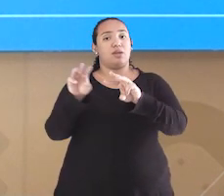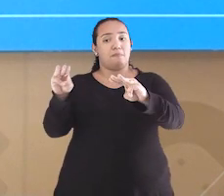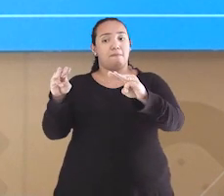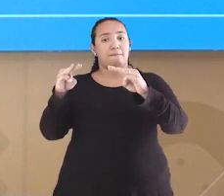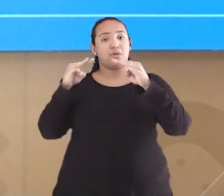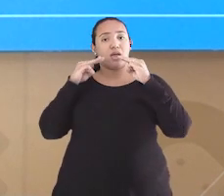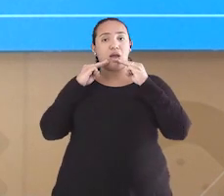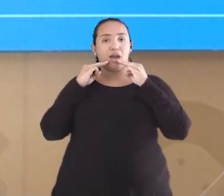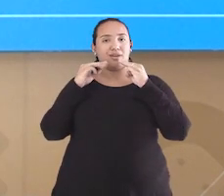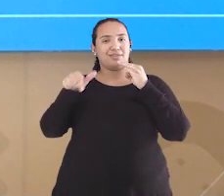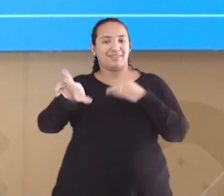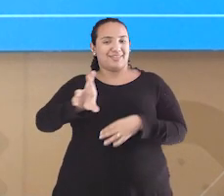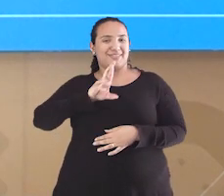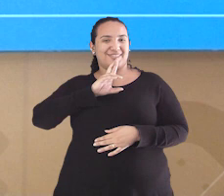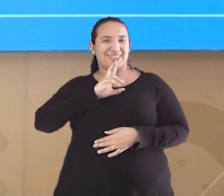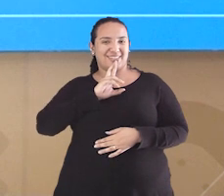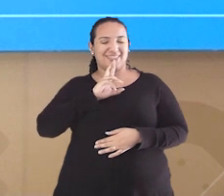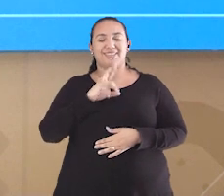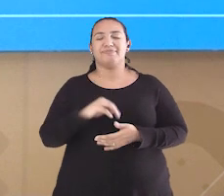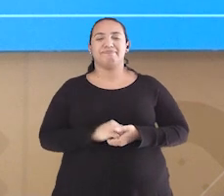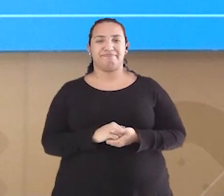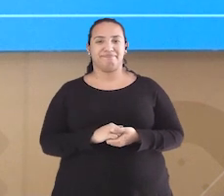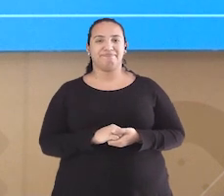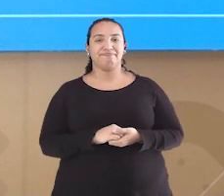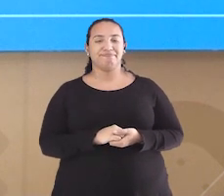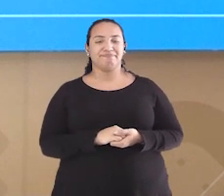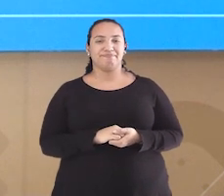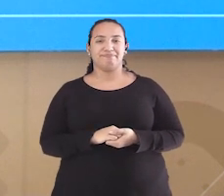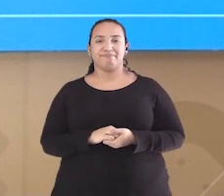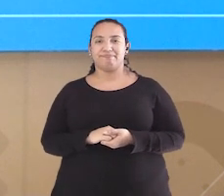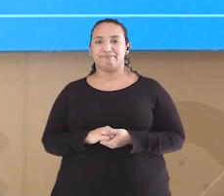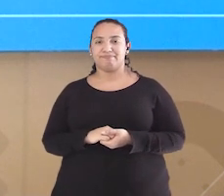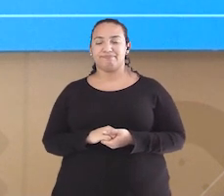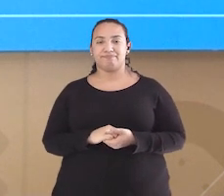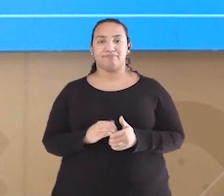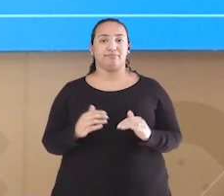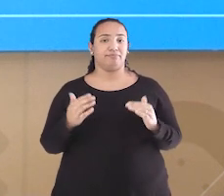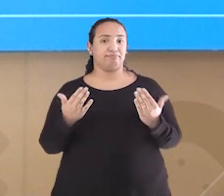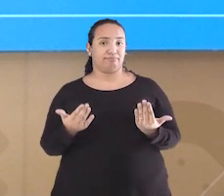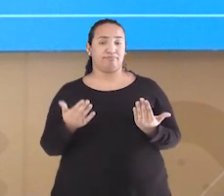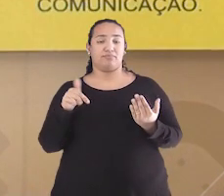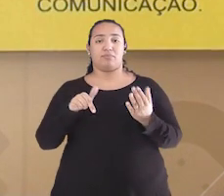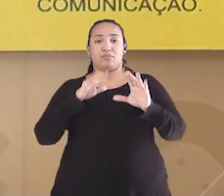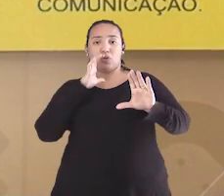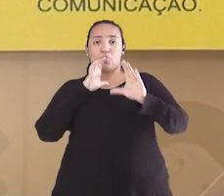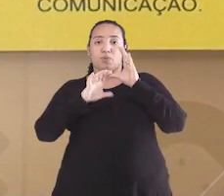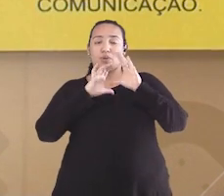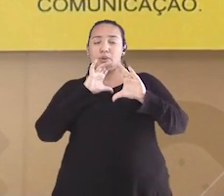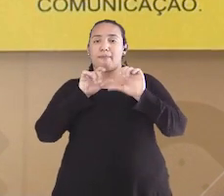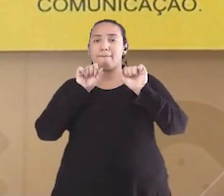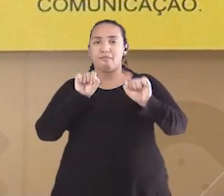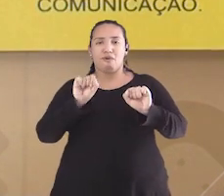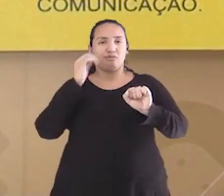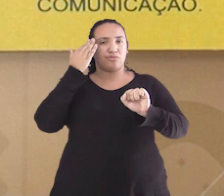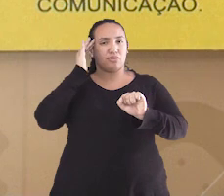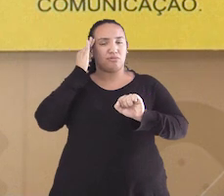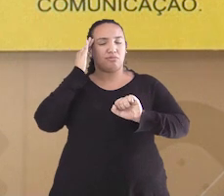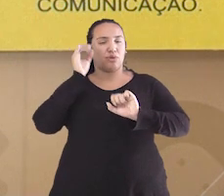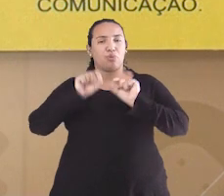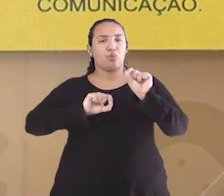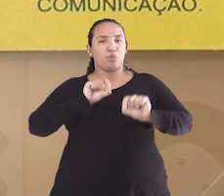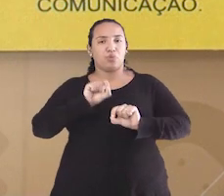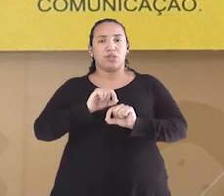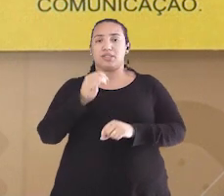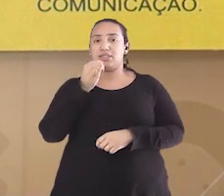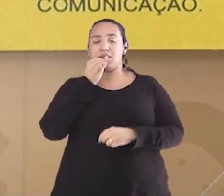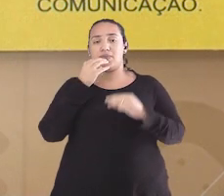receber outra mensagem como resposta, ok? Ou seja, a comunicação pode ser entendida como o